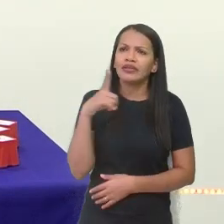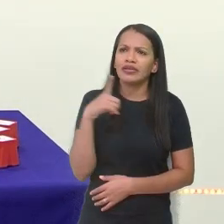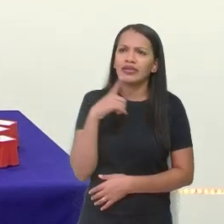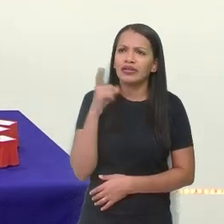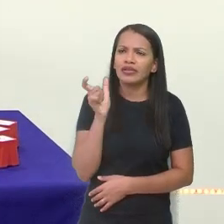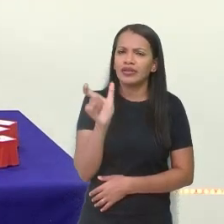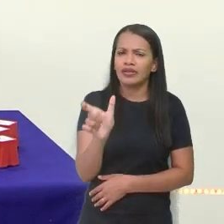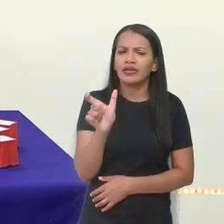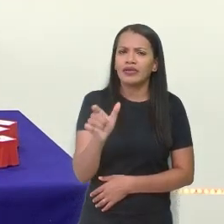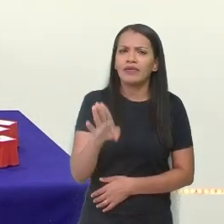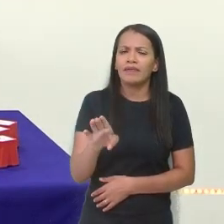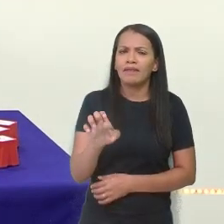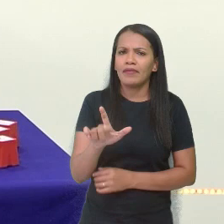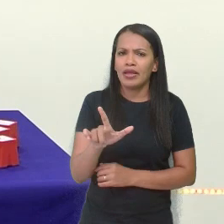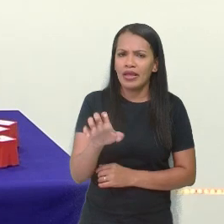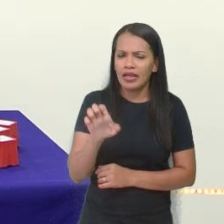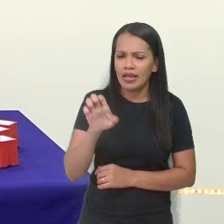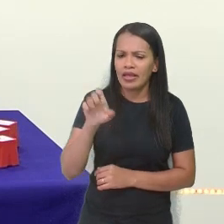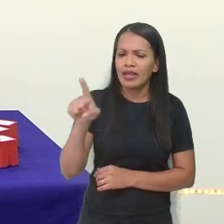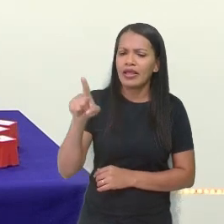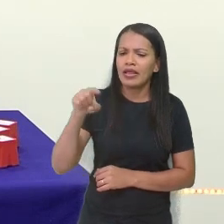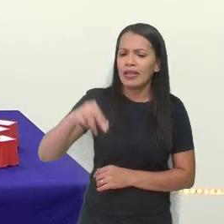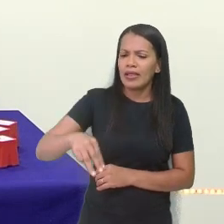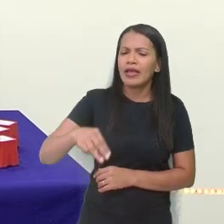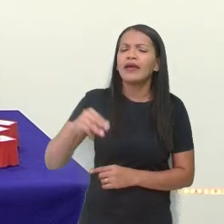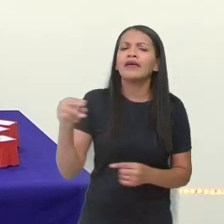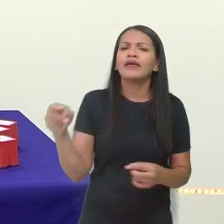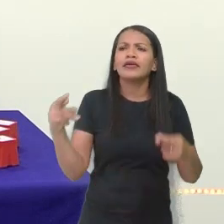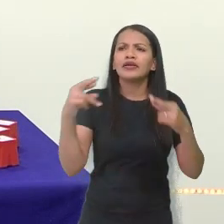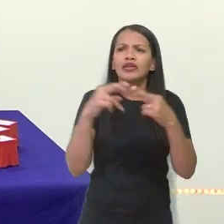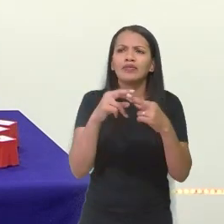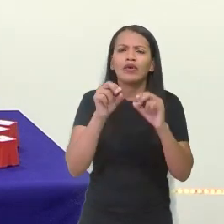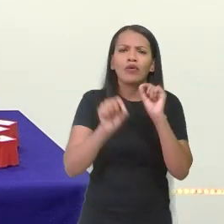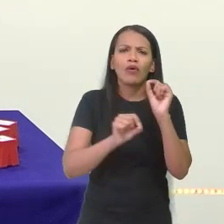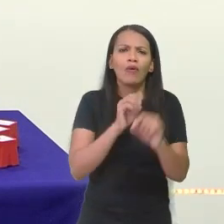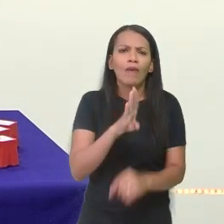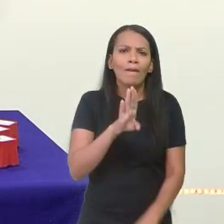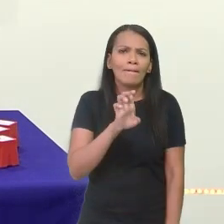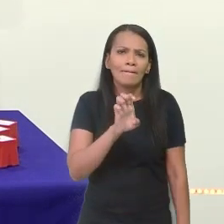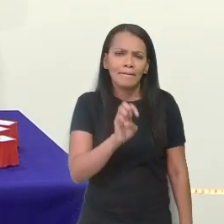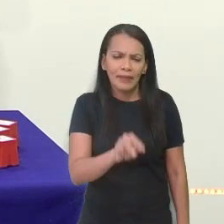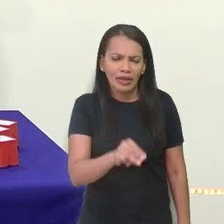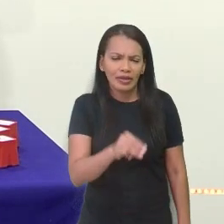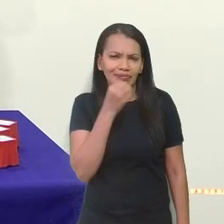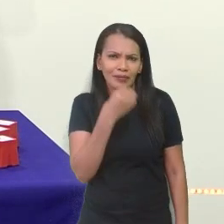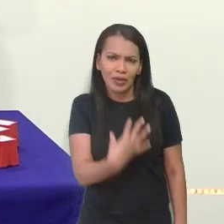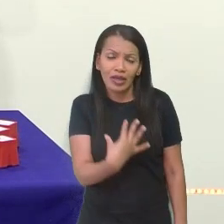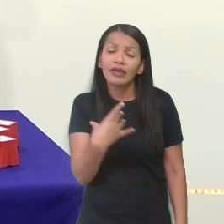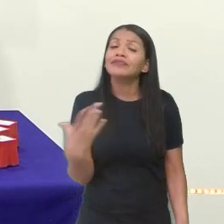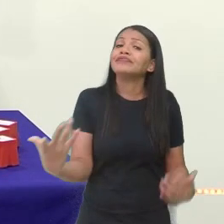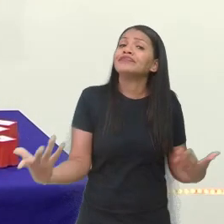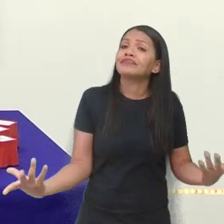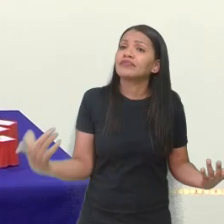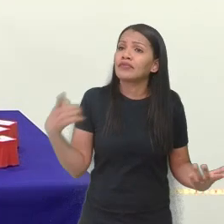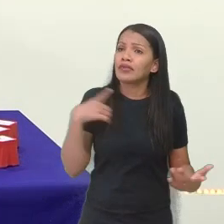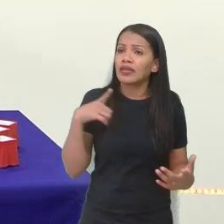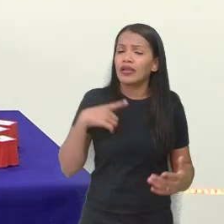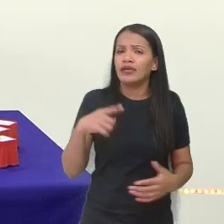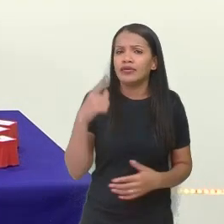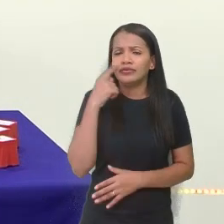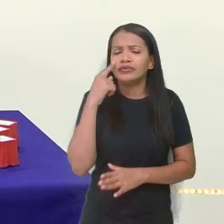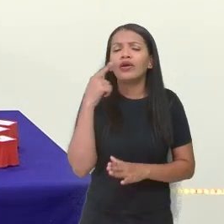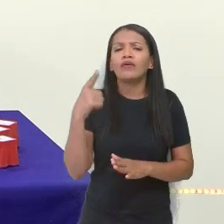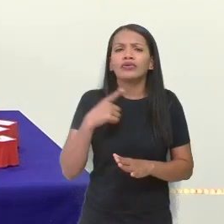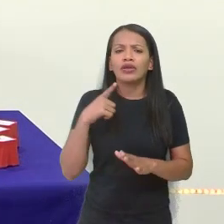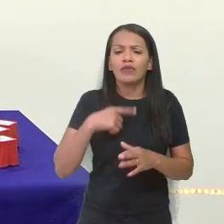palavra Belém, rimando com bem, tá? Então, eu tenho a rima aí presente na